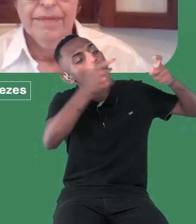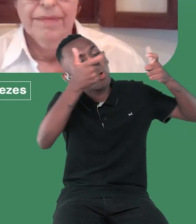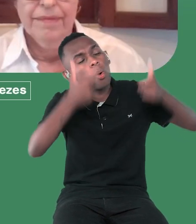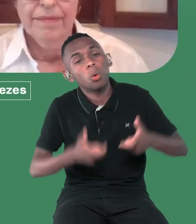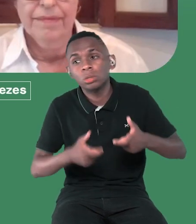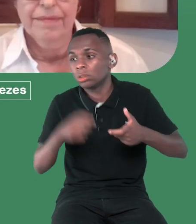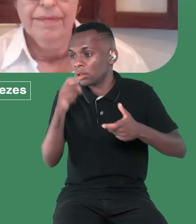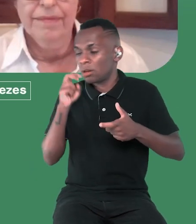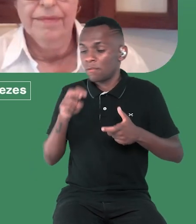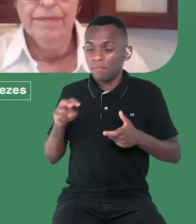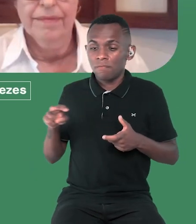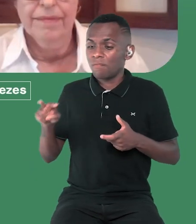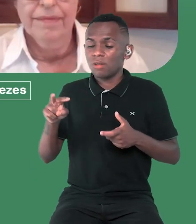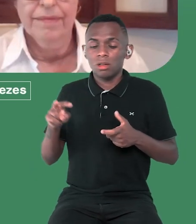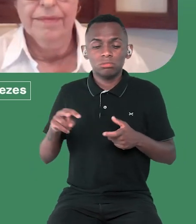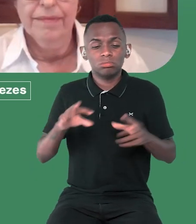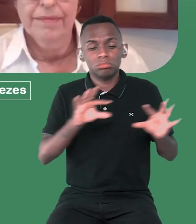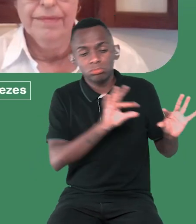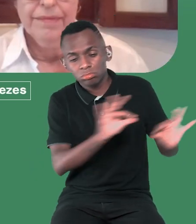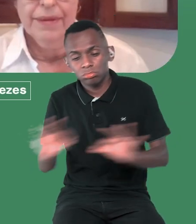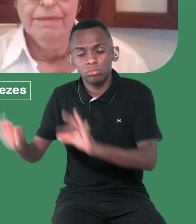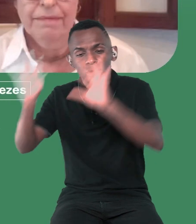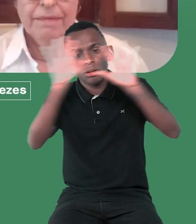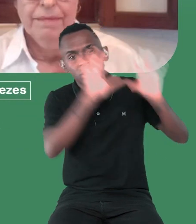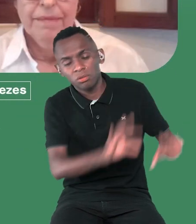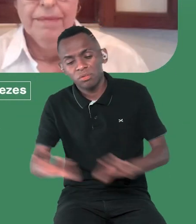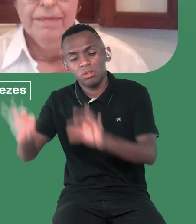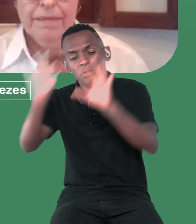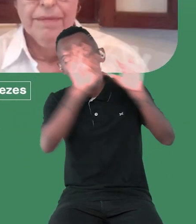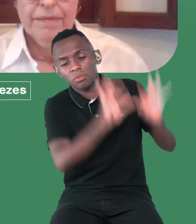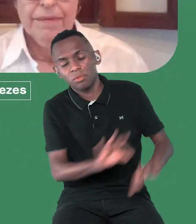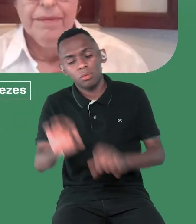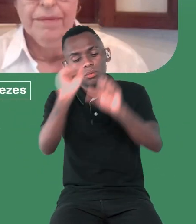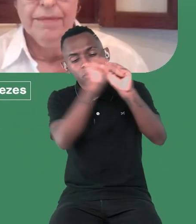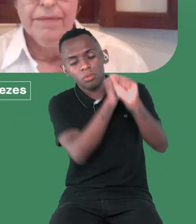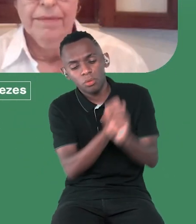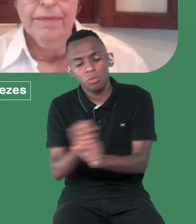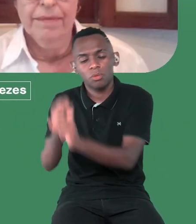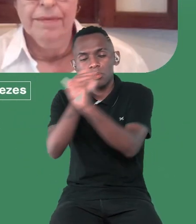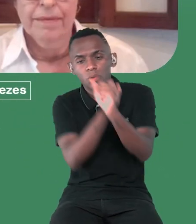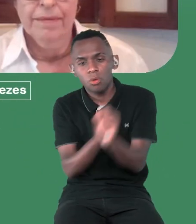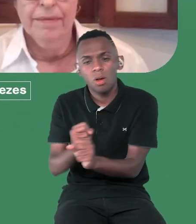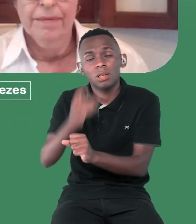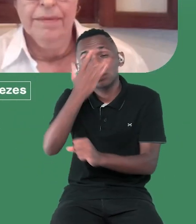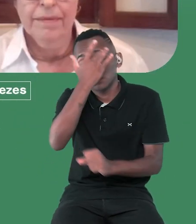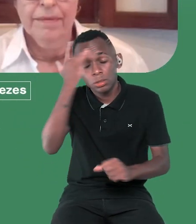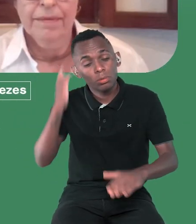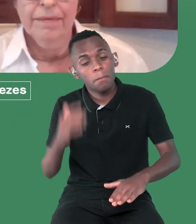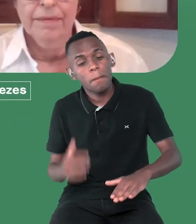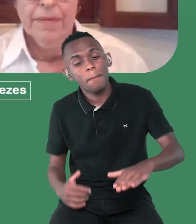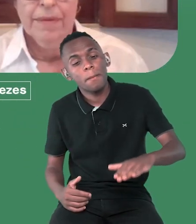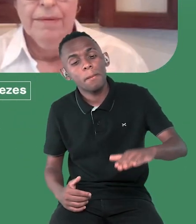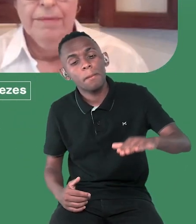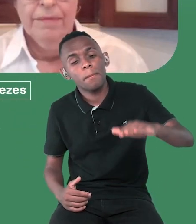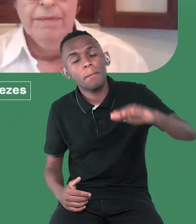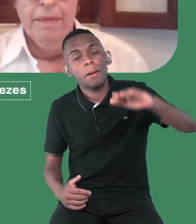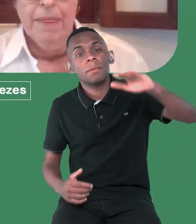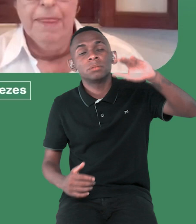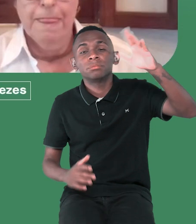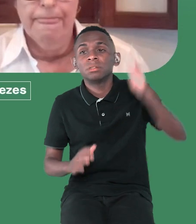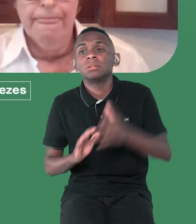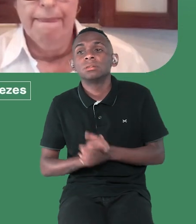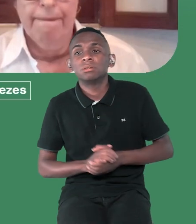vê tudo que aconteceu naquela casa, naquela família, ele vê o tempo passar, ele vê as pessoas crescendo, né? Ele vê as pessoas